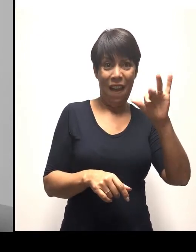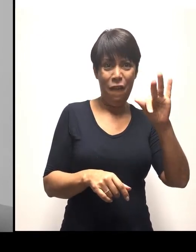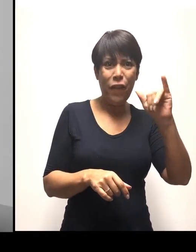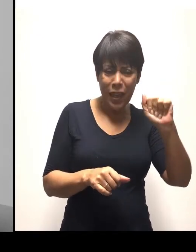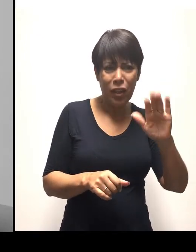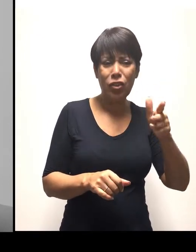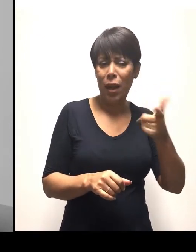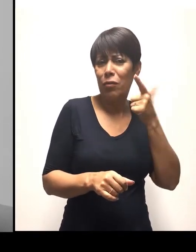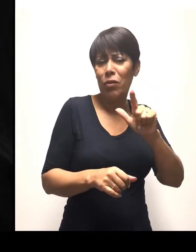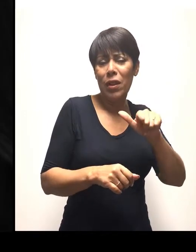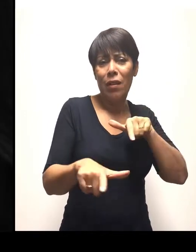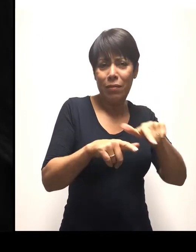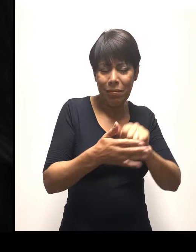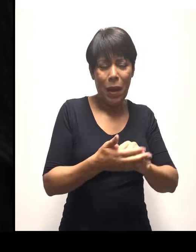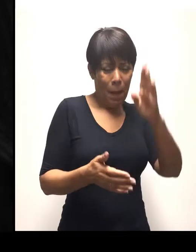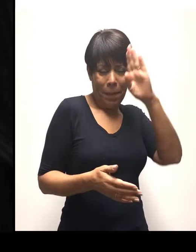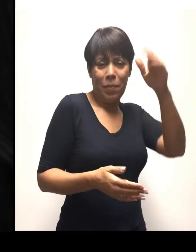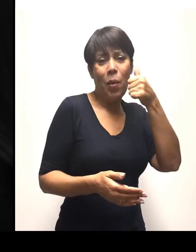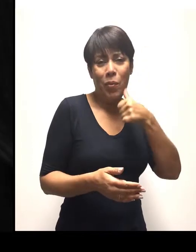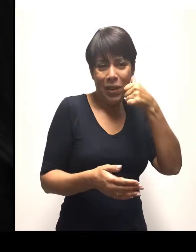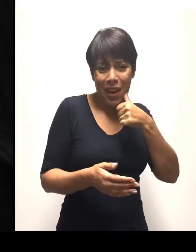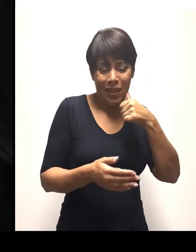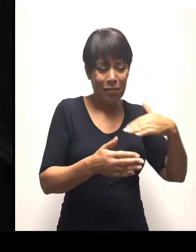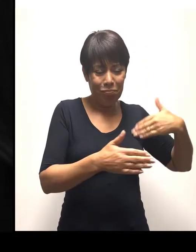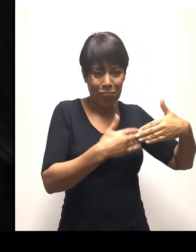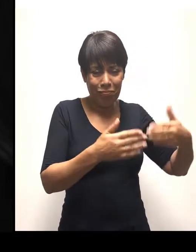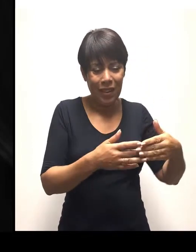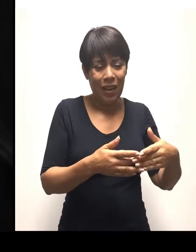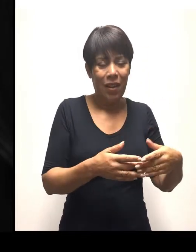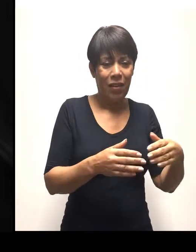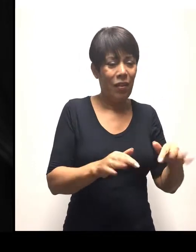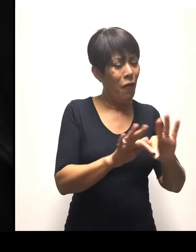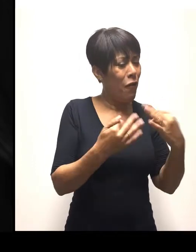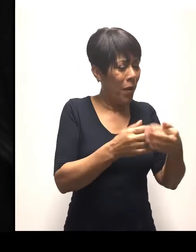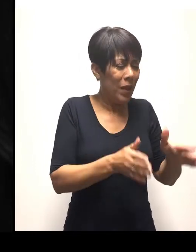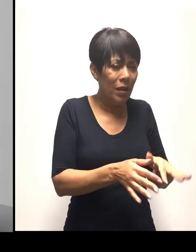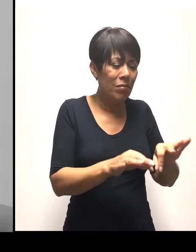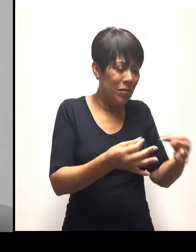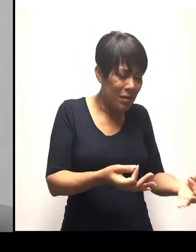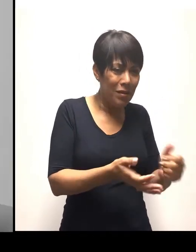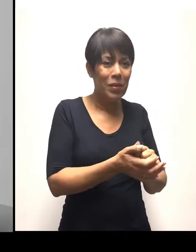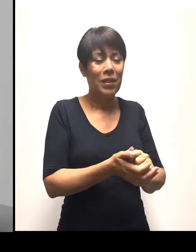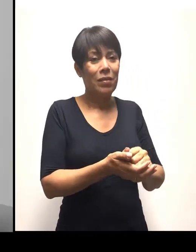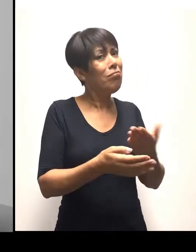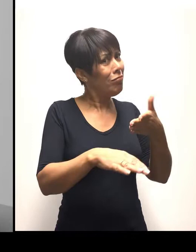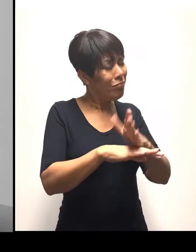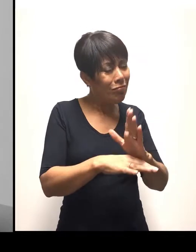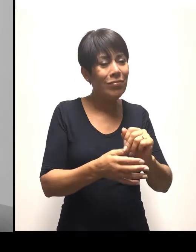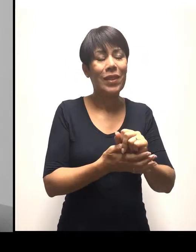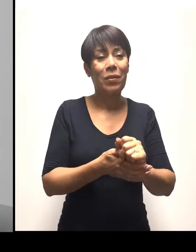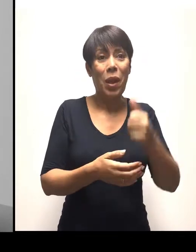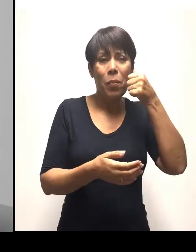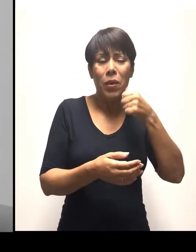garantida, sim, né? Sim. E principalmente as mulheres que vinham de estratos populares, como é o caso dela, né? Sim. Então, essa mulher